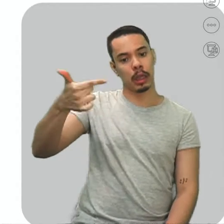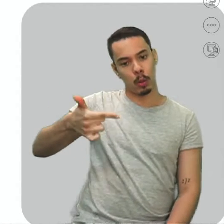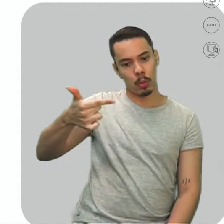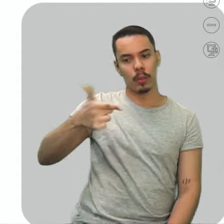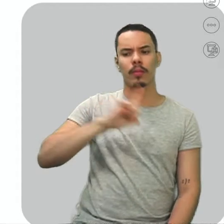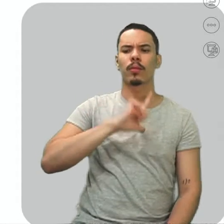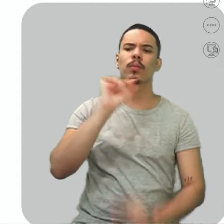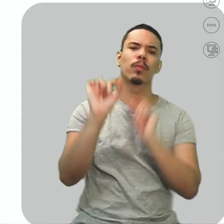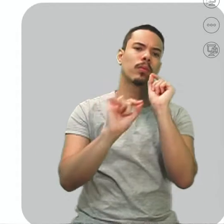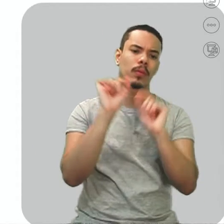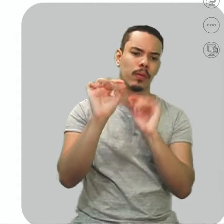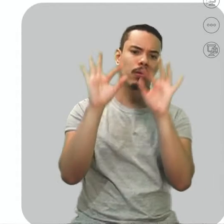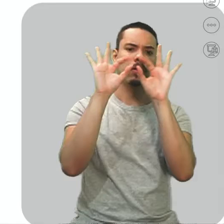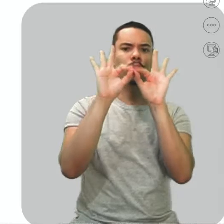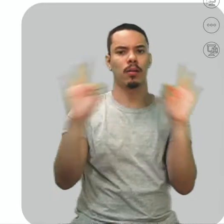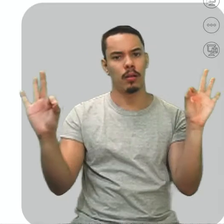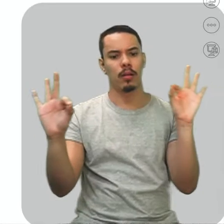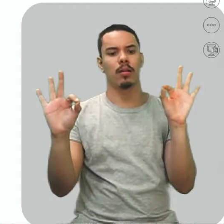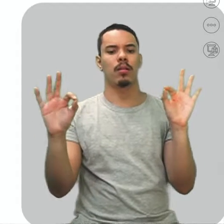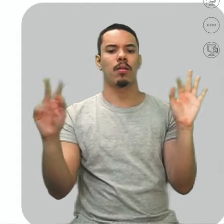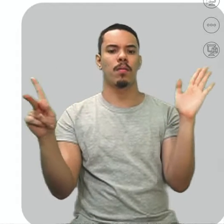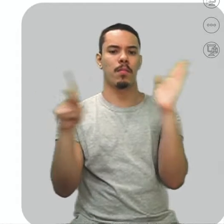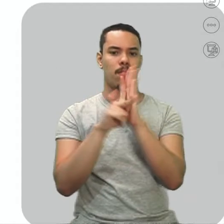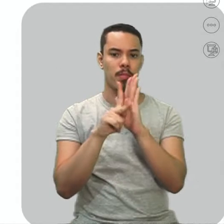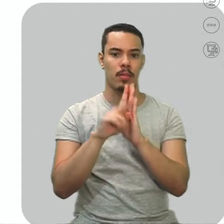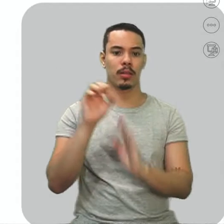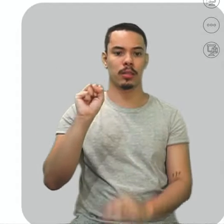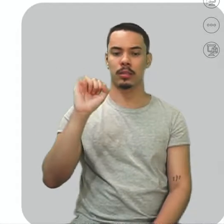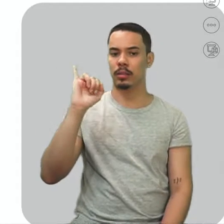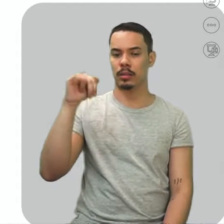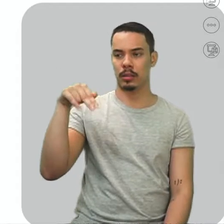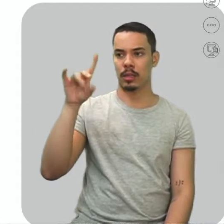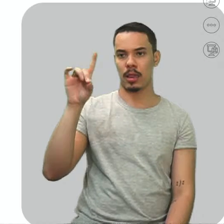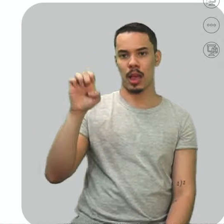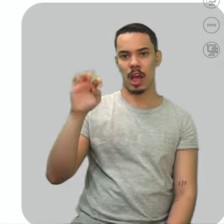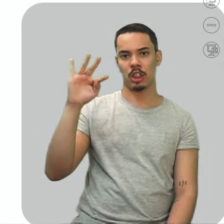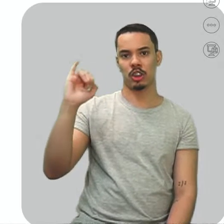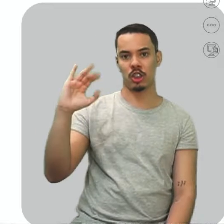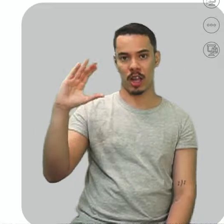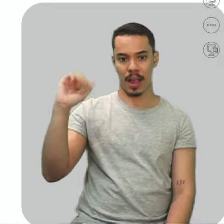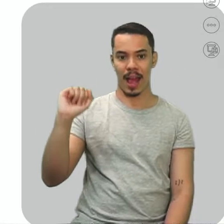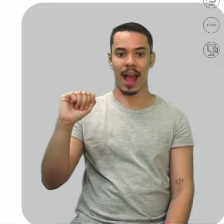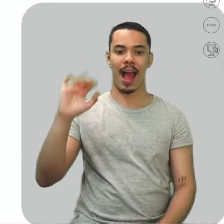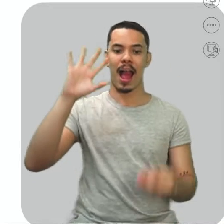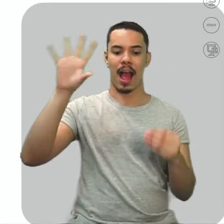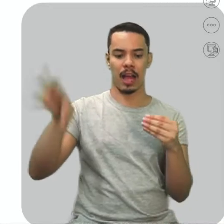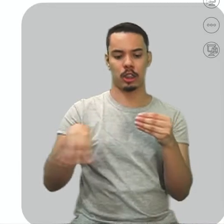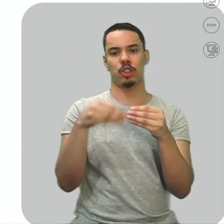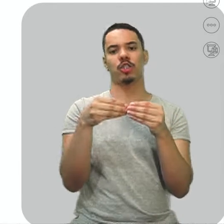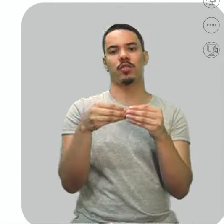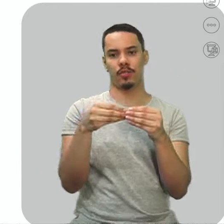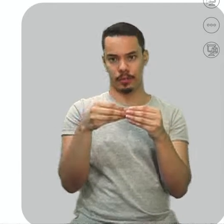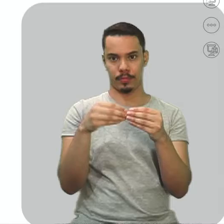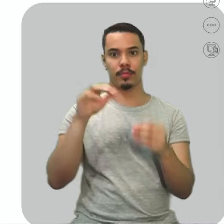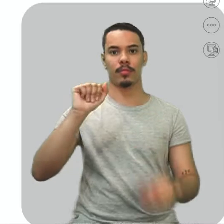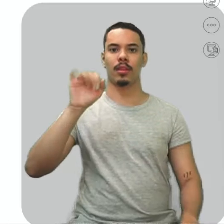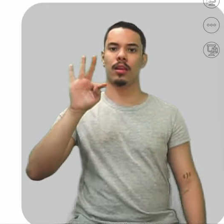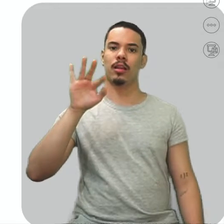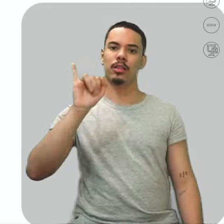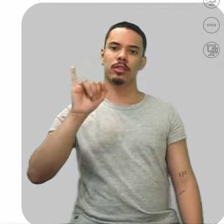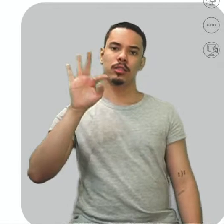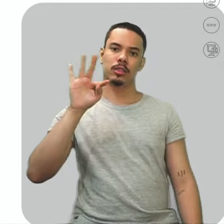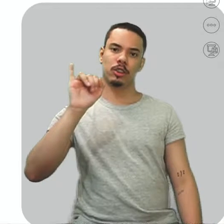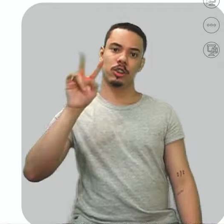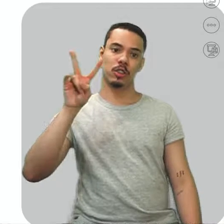colocar oração coordenada assindética aditiva preditiva porque esse e